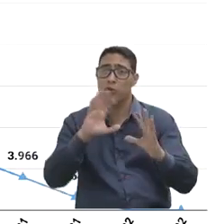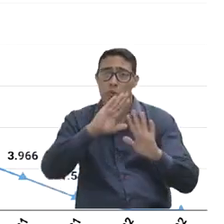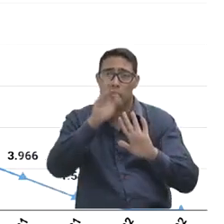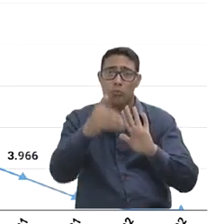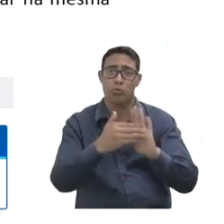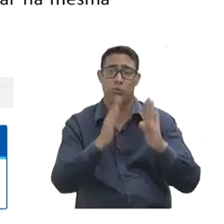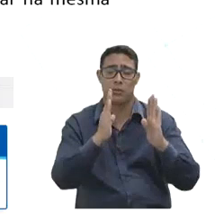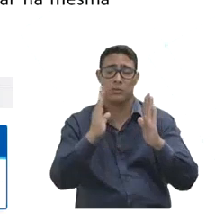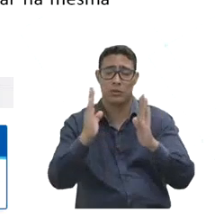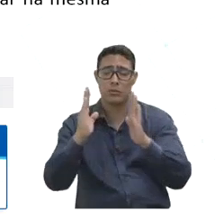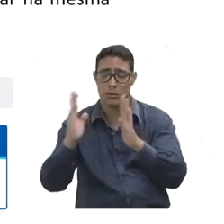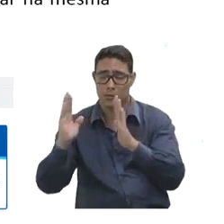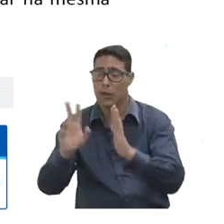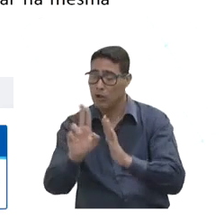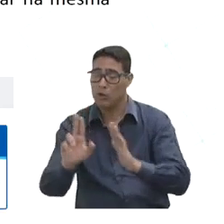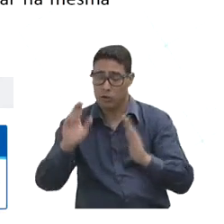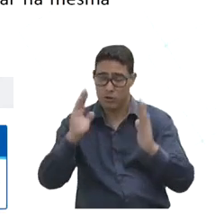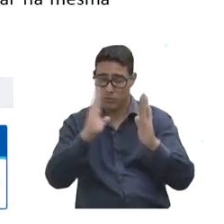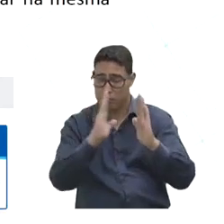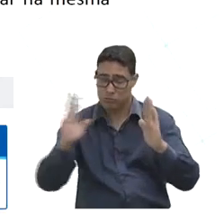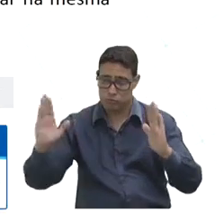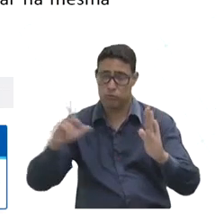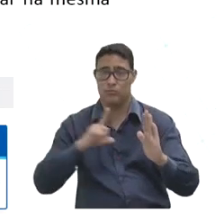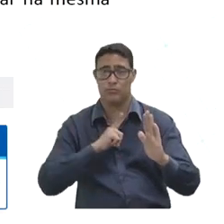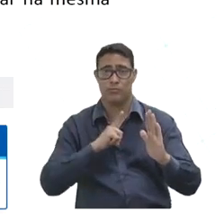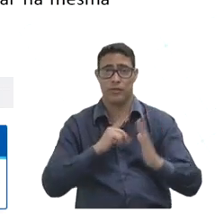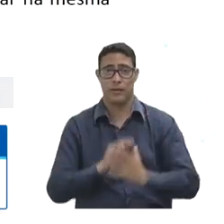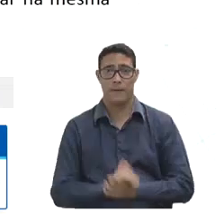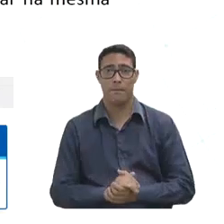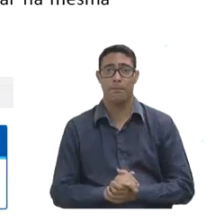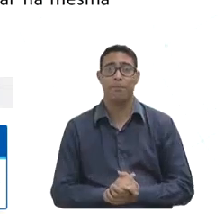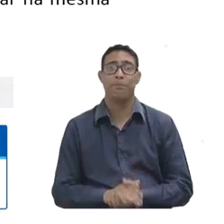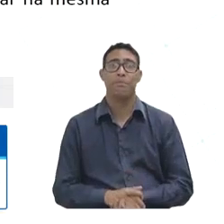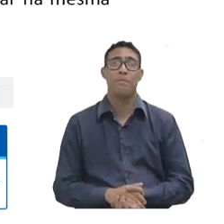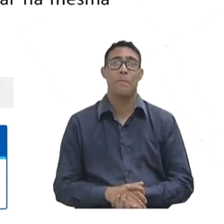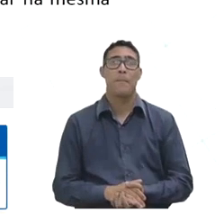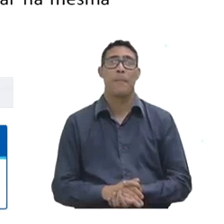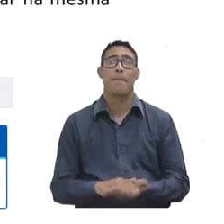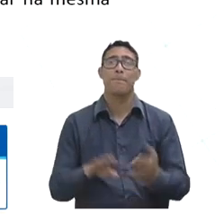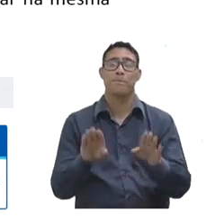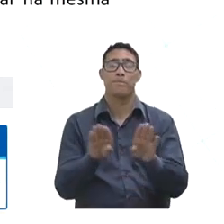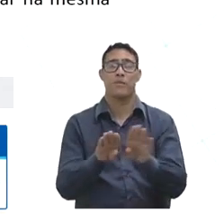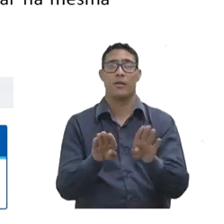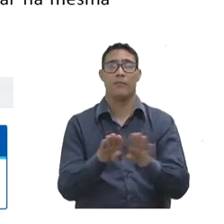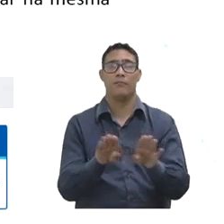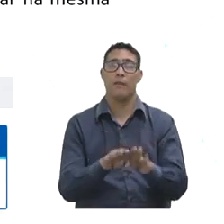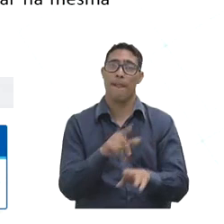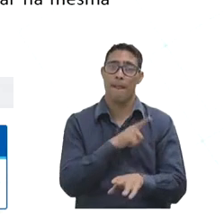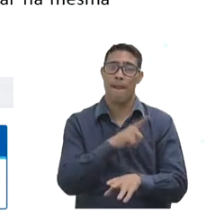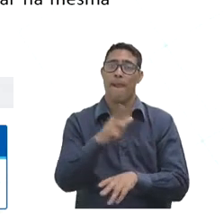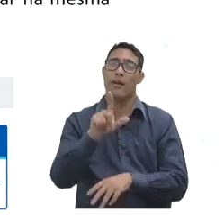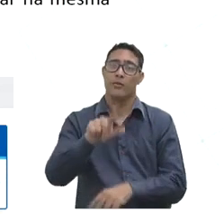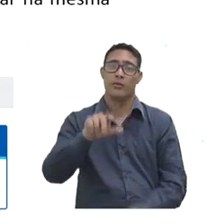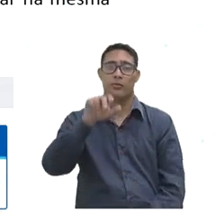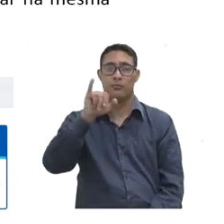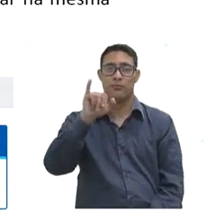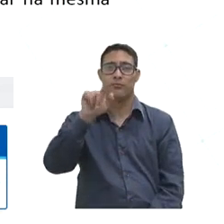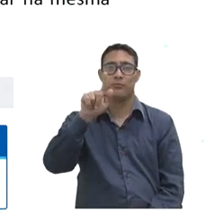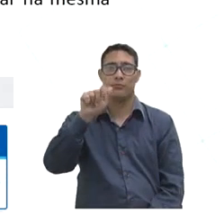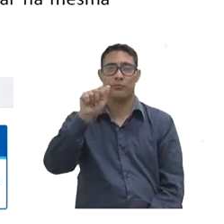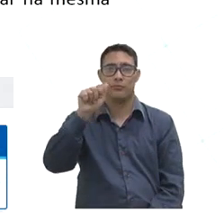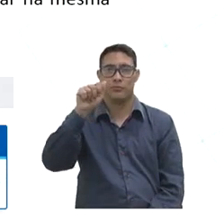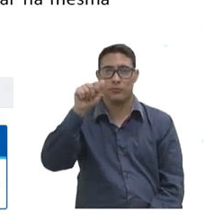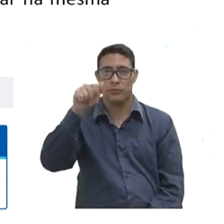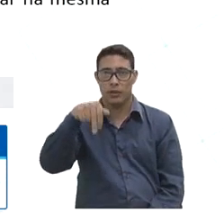através do Instituto Mineiro de gestão das águas E além disso é esse também é uma grande entrega do igan é o sistema